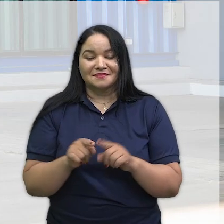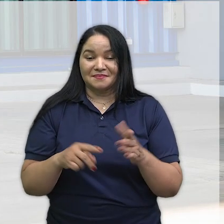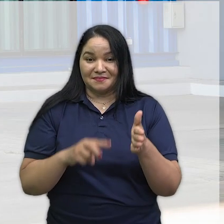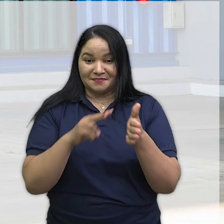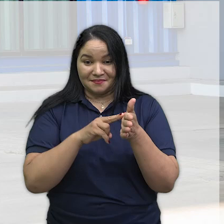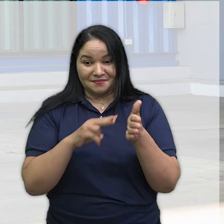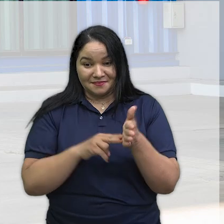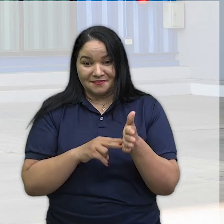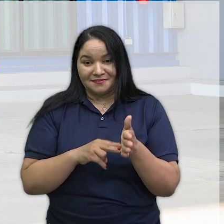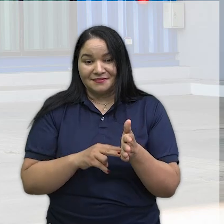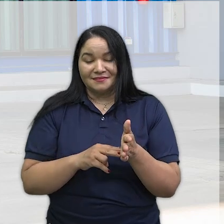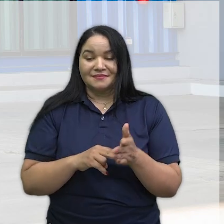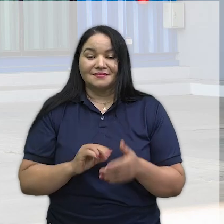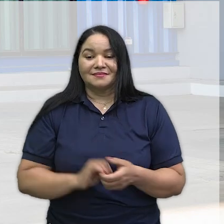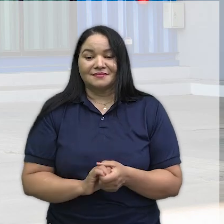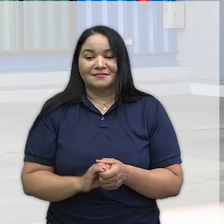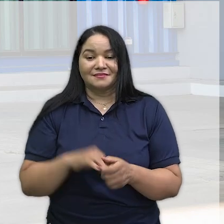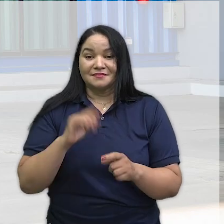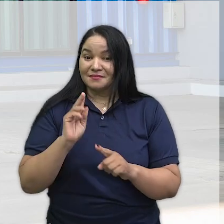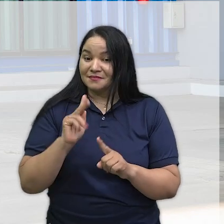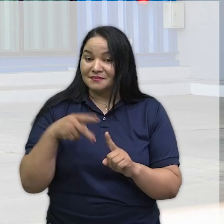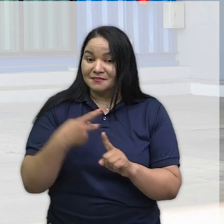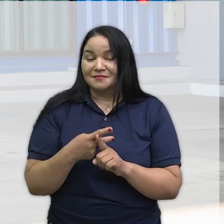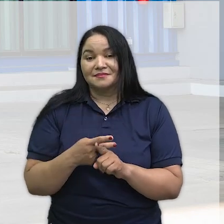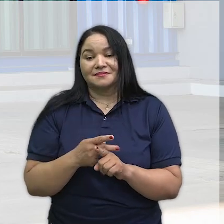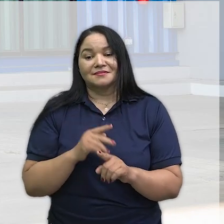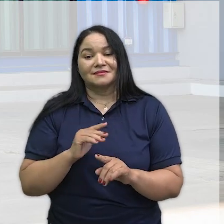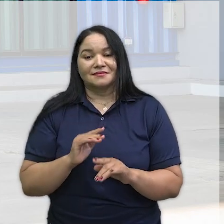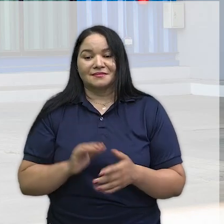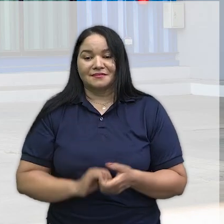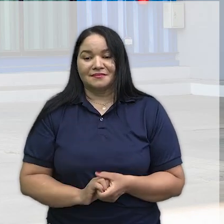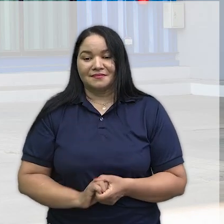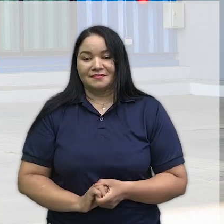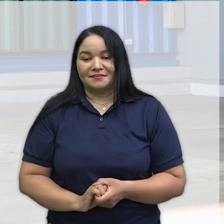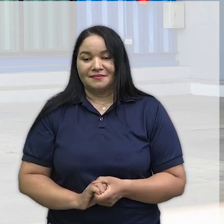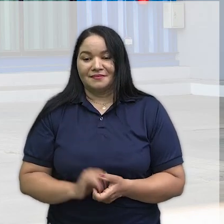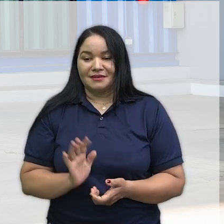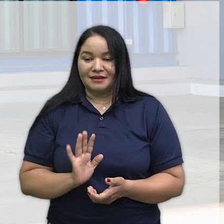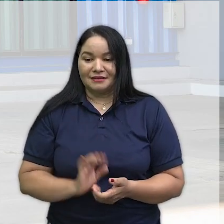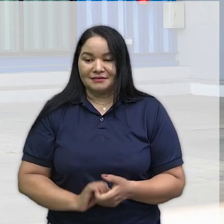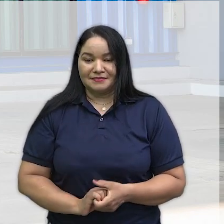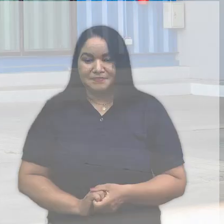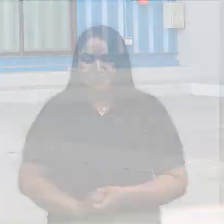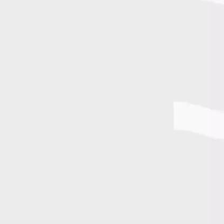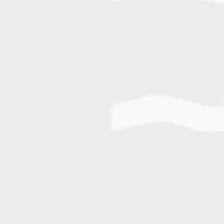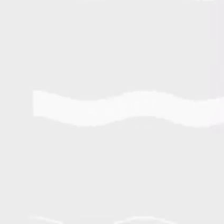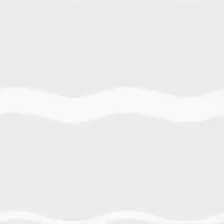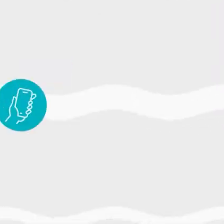certo? Dos prismas e voltamos ou nos veremos em uma próxima aula.